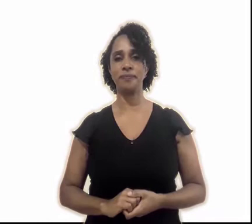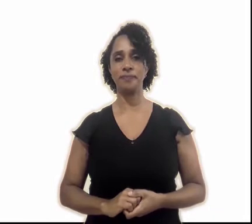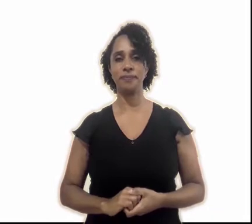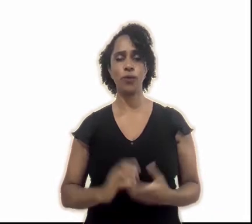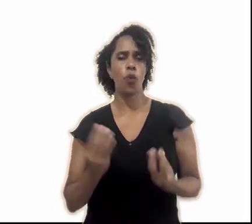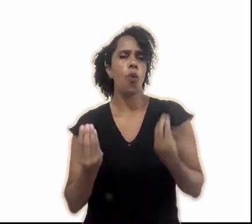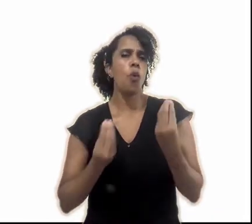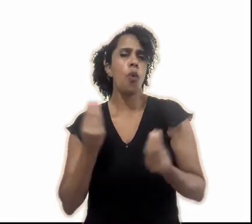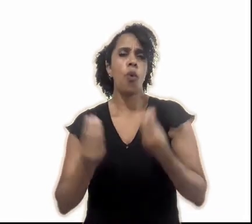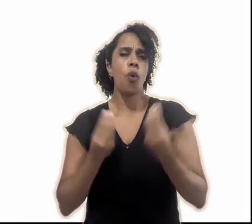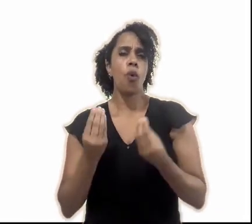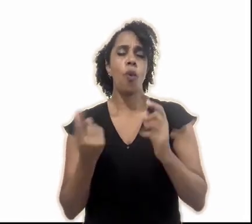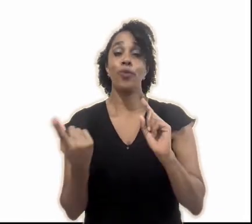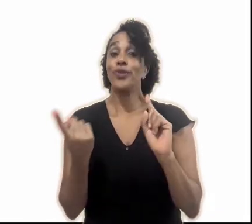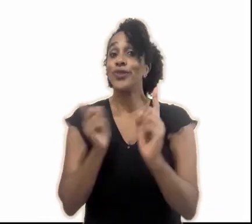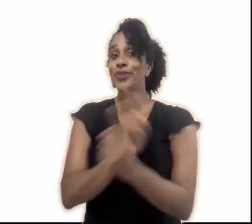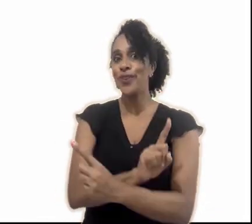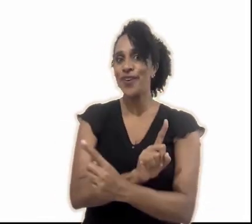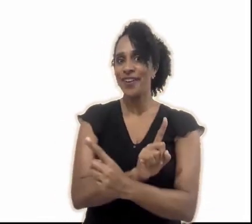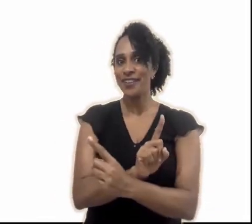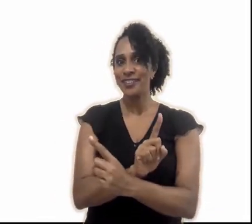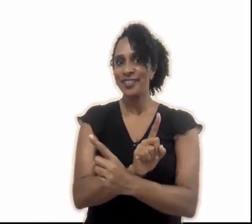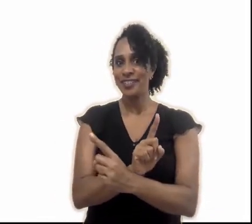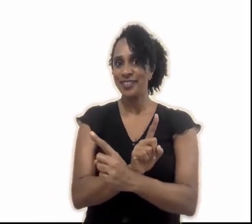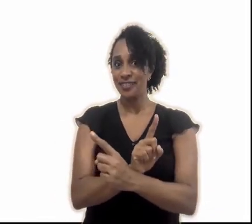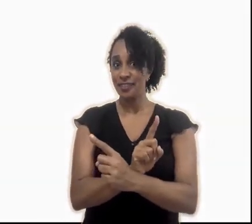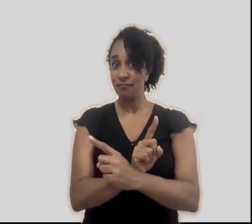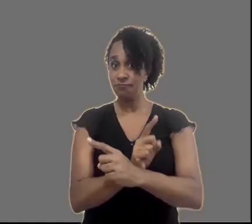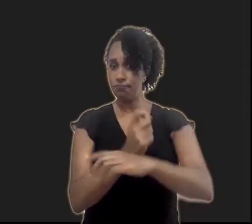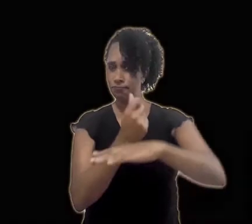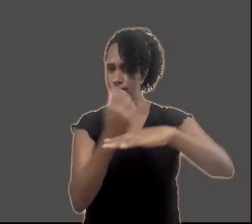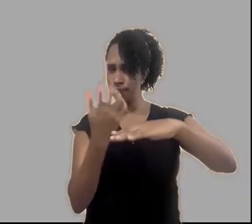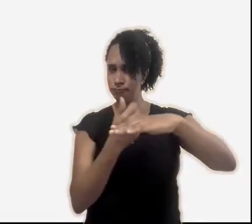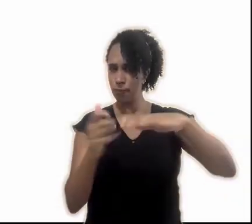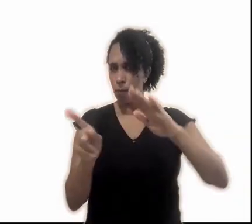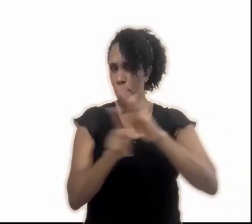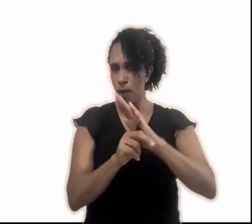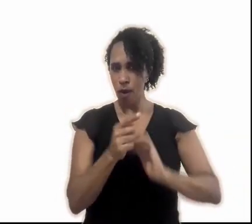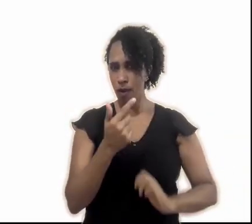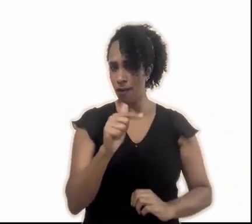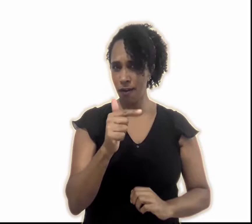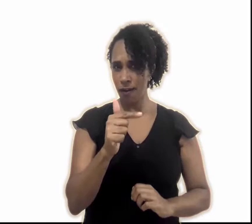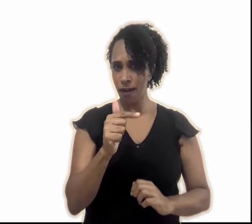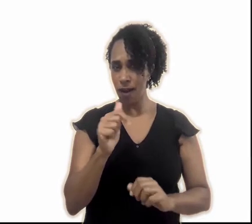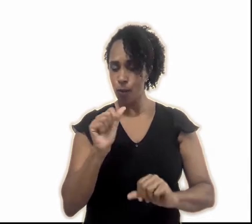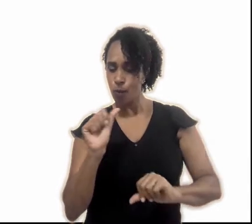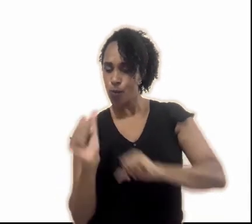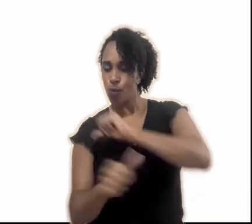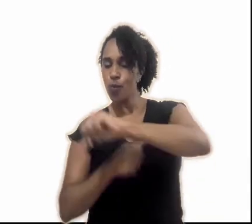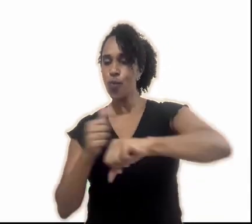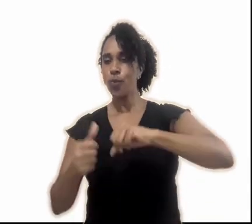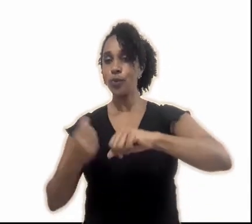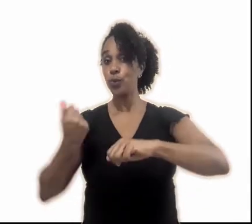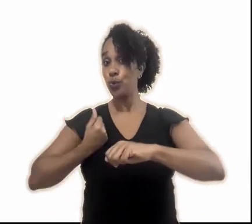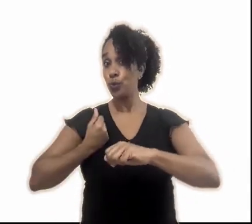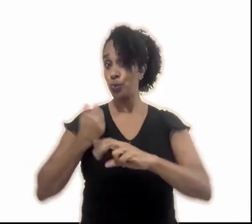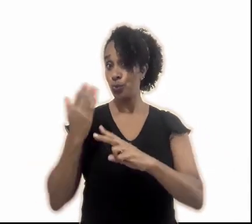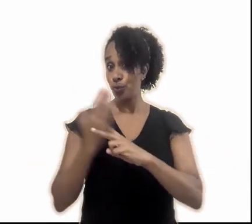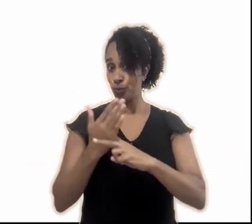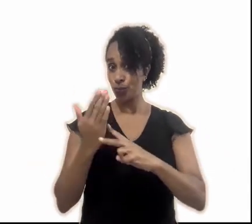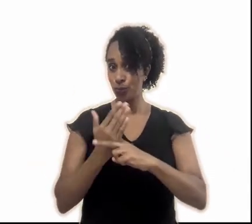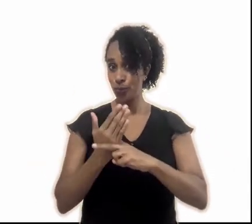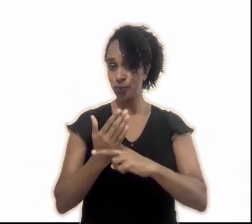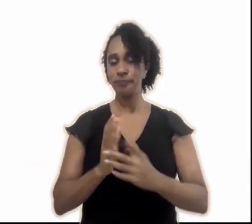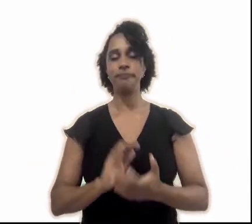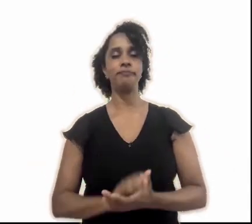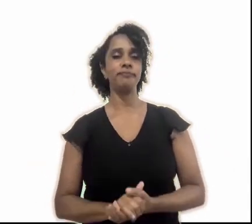Como fazer a operação inversa agora? Transformar uma fração imprópria em número misto. Muito bem. Temos aqui nossa fração imprópria,